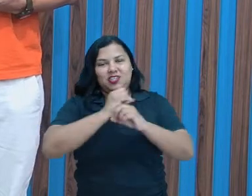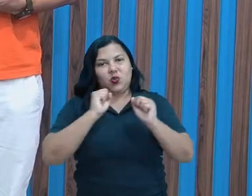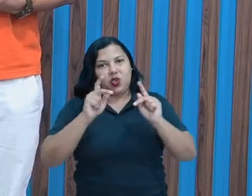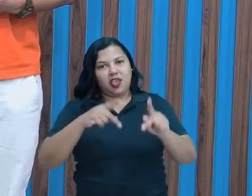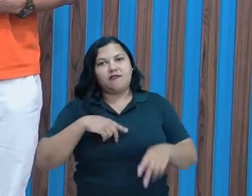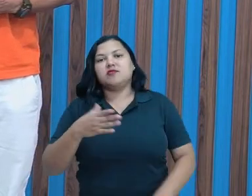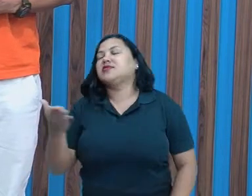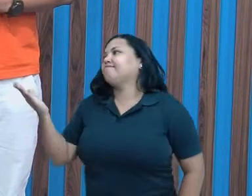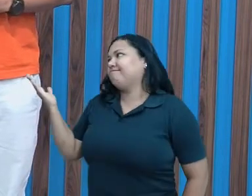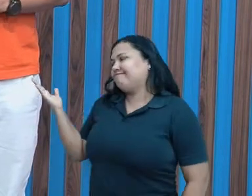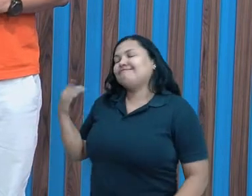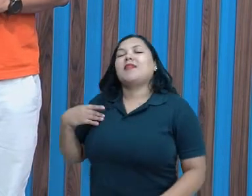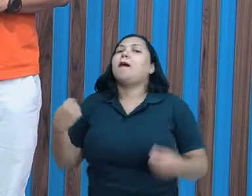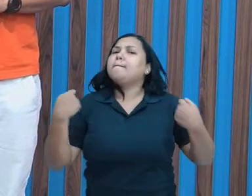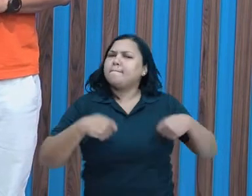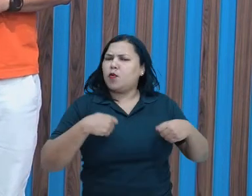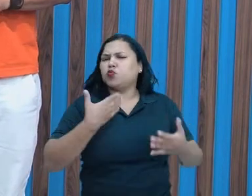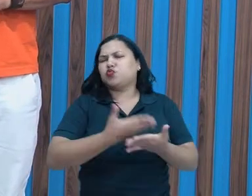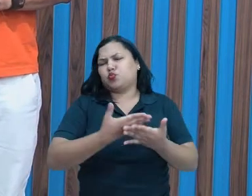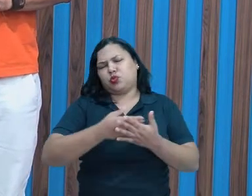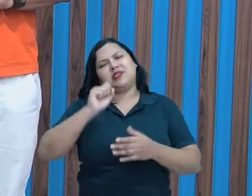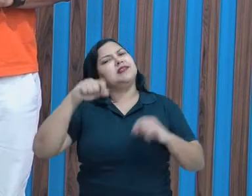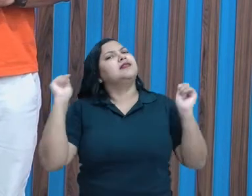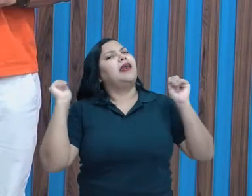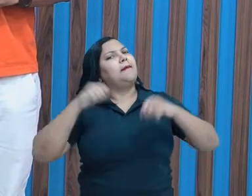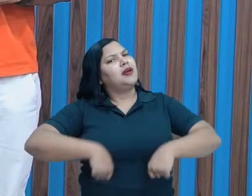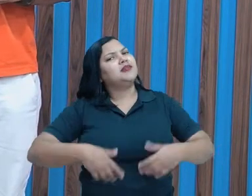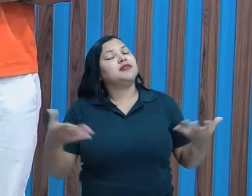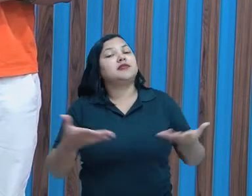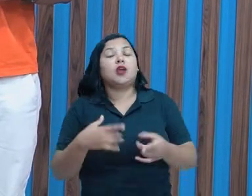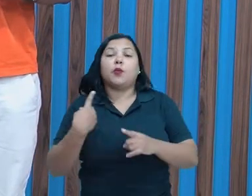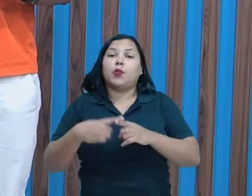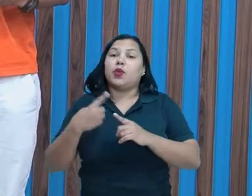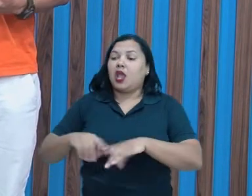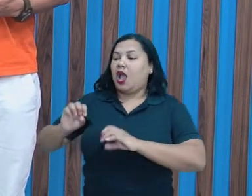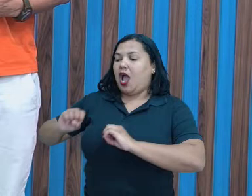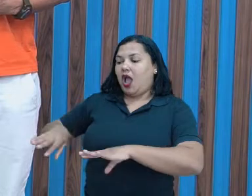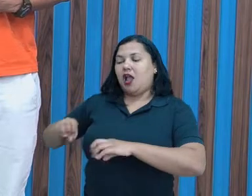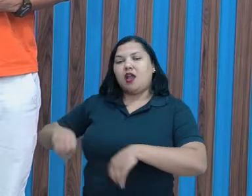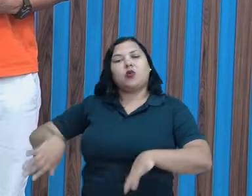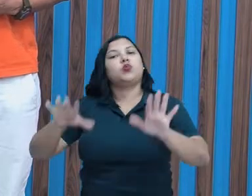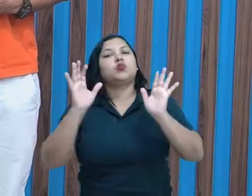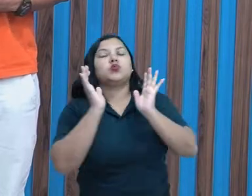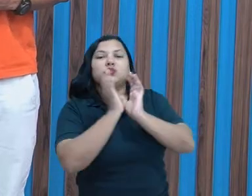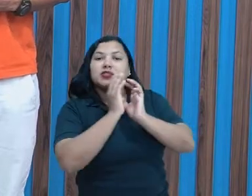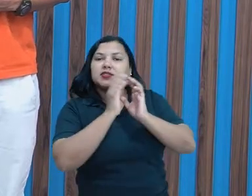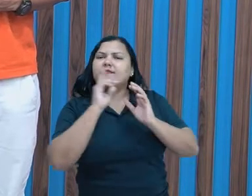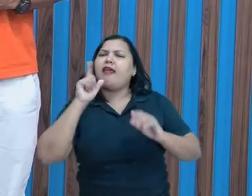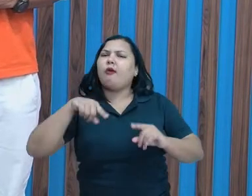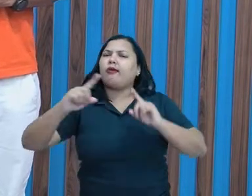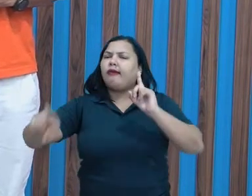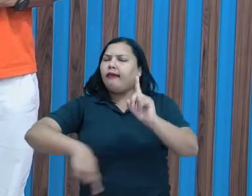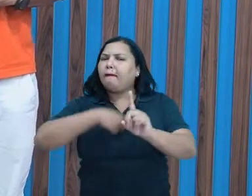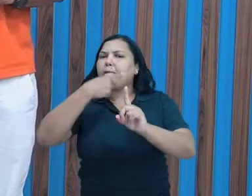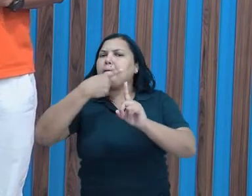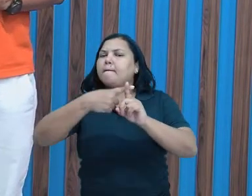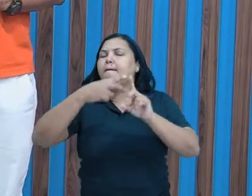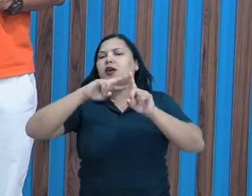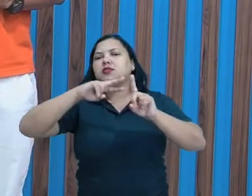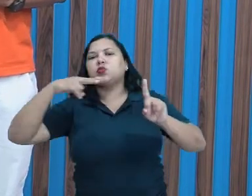Nossas aulas aqui do Educa Recife, né? Ela é um recurso a mais. O professor